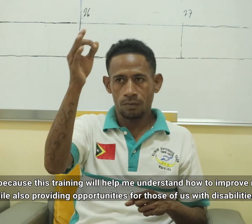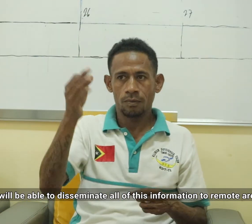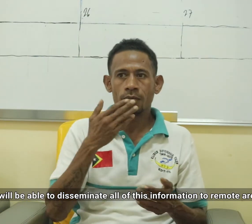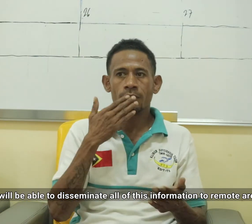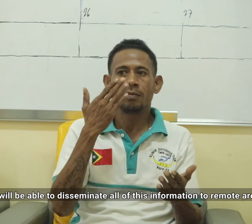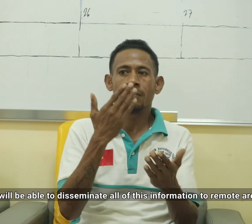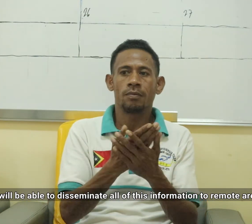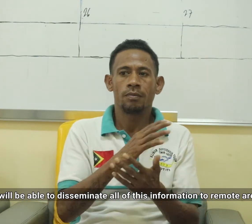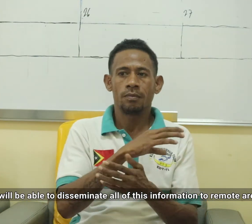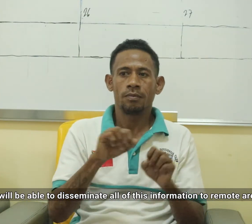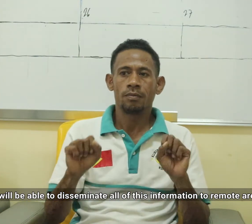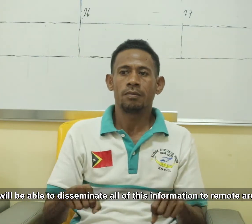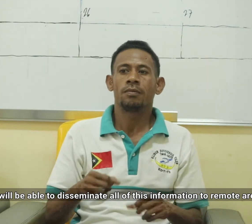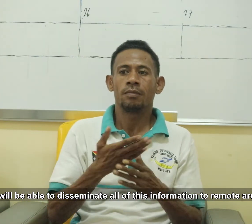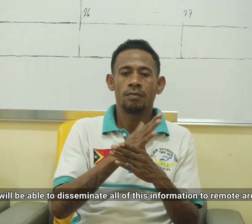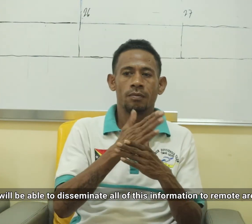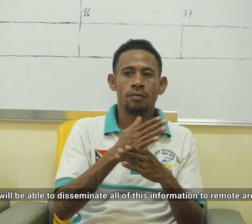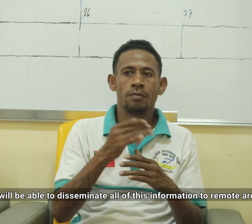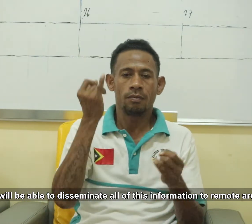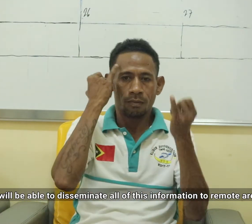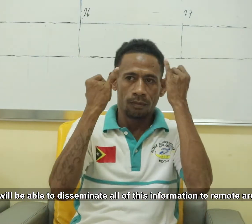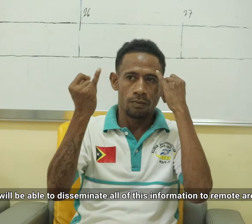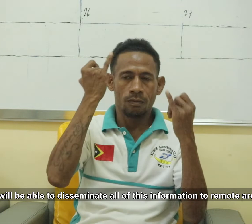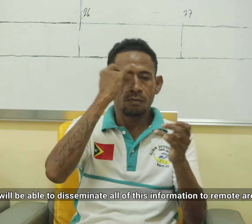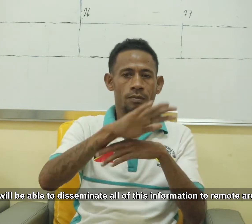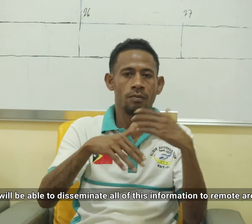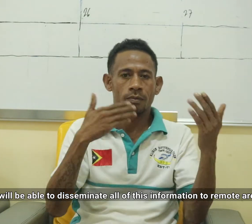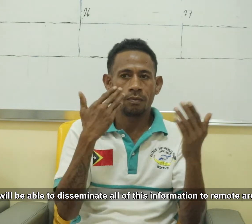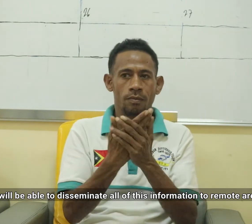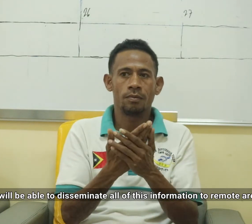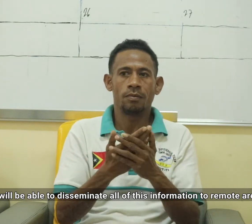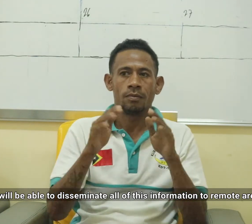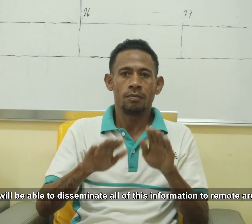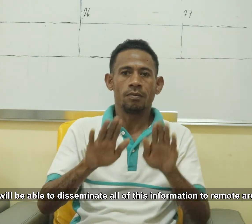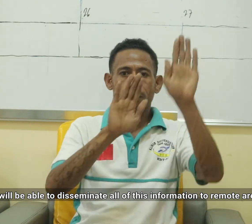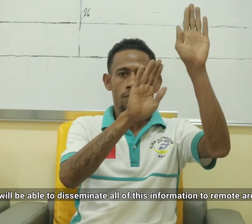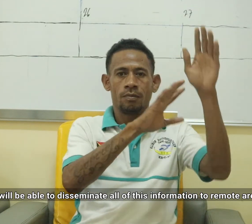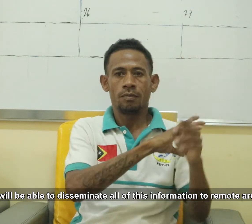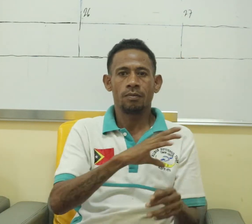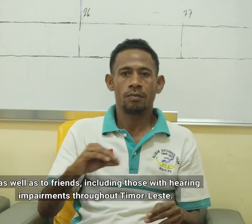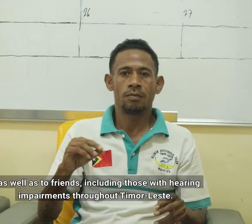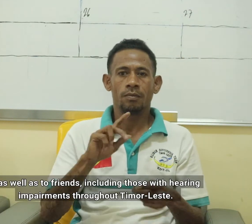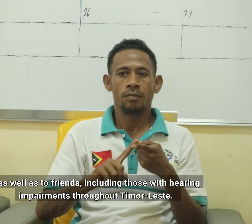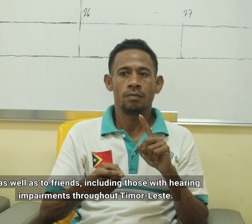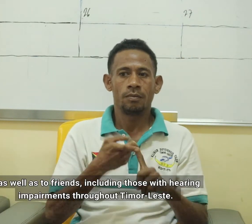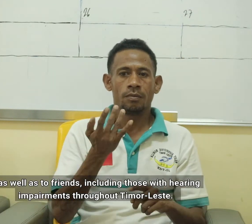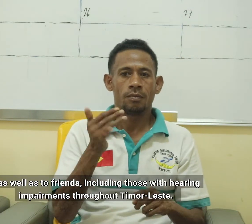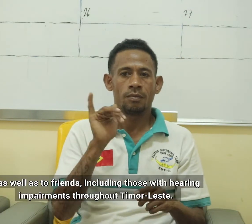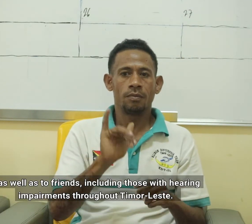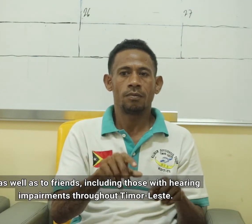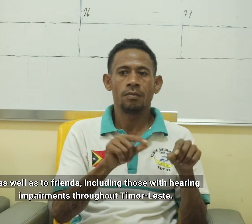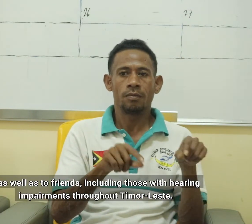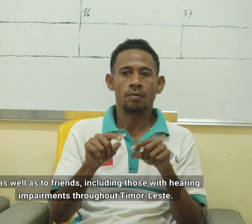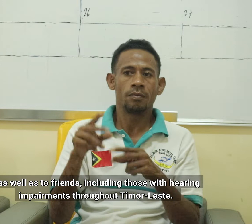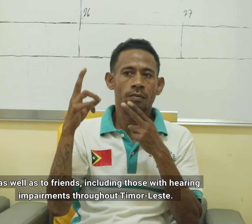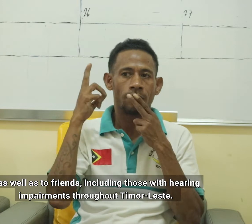Ba futuro, ha bele fahe informação sirane, hotu ba iha area rural, no ba kolega sira hotu,